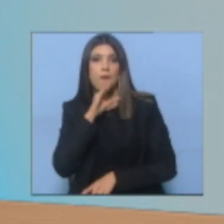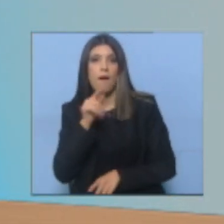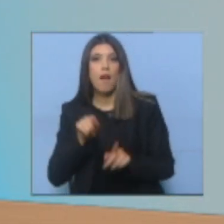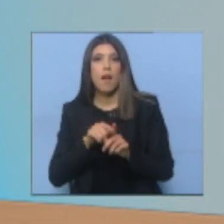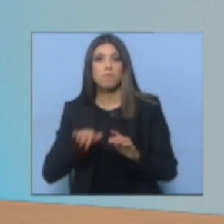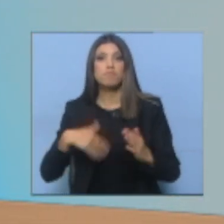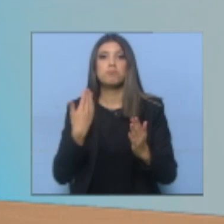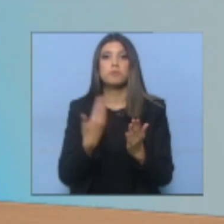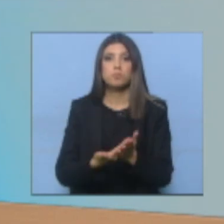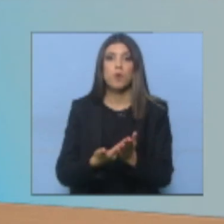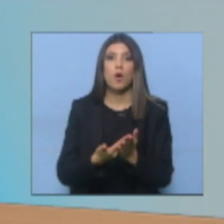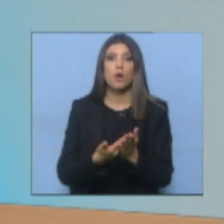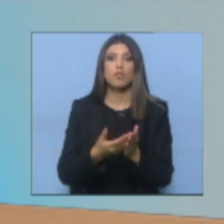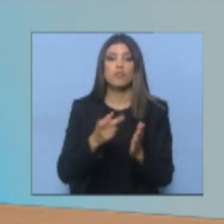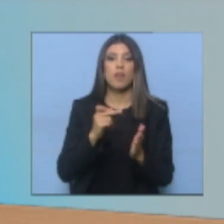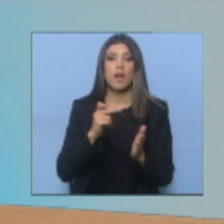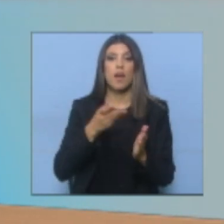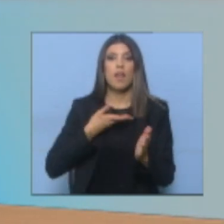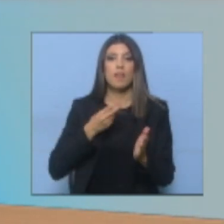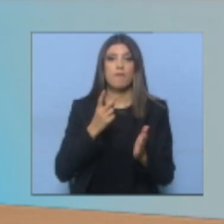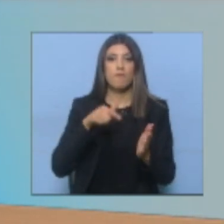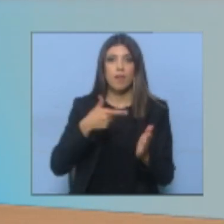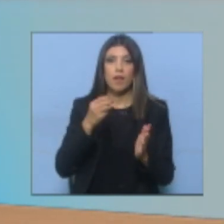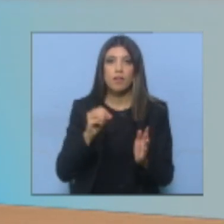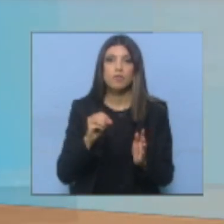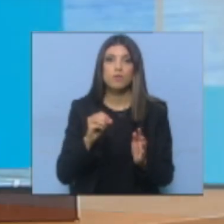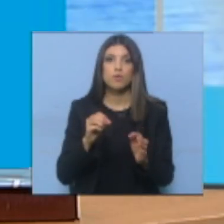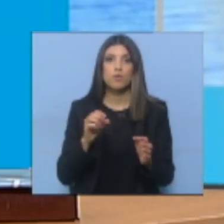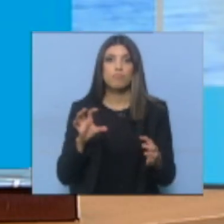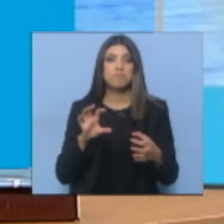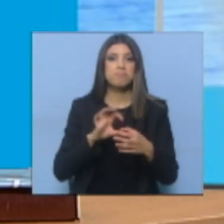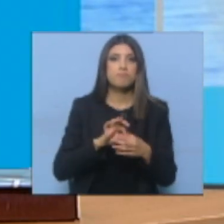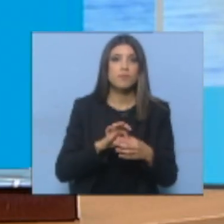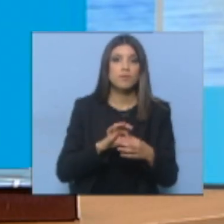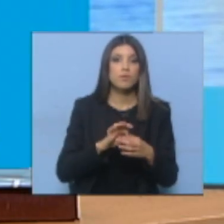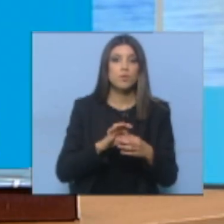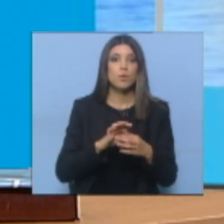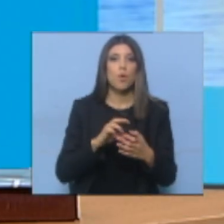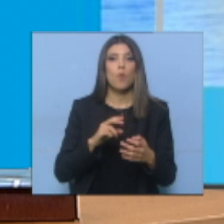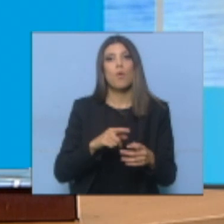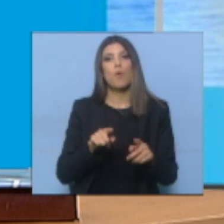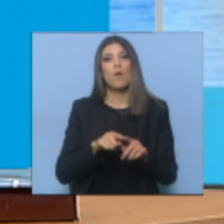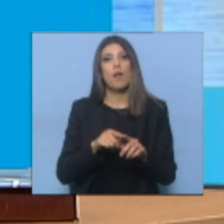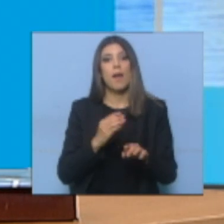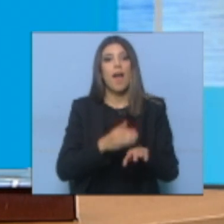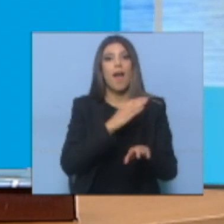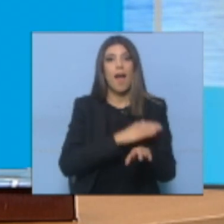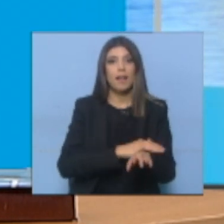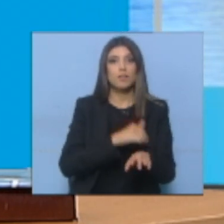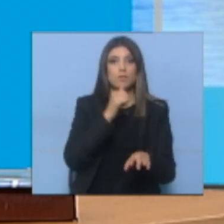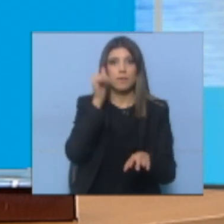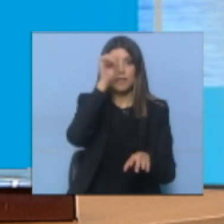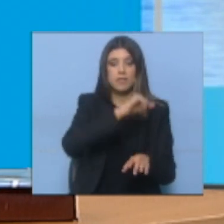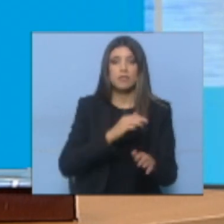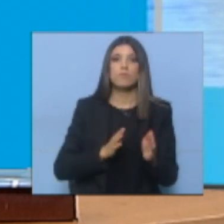Advento que estava mais ligada aos ritos pré-batismais, de aproveitar os tempos litúrgicos para fazer